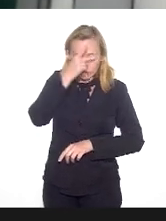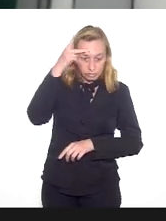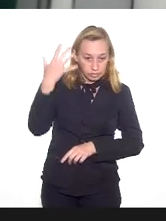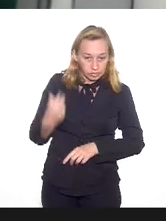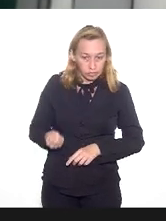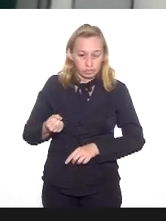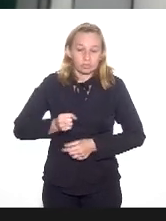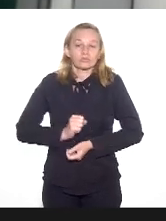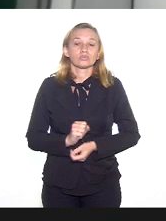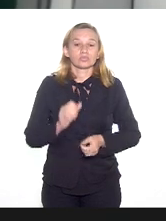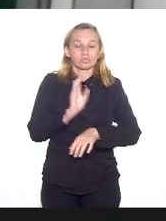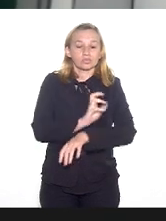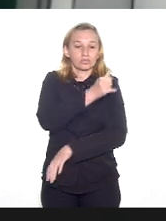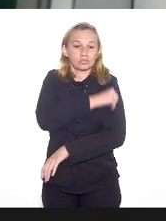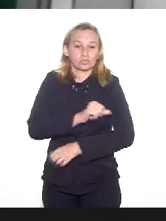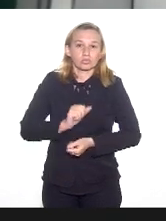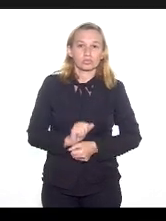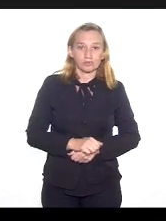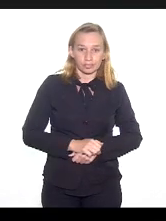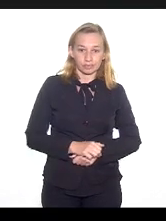à pensão no Estado do Rio de Janeiro.